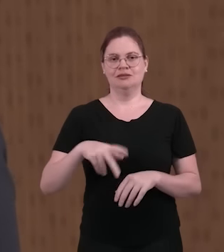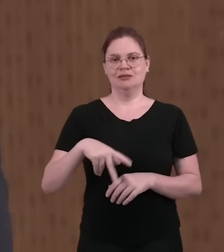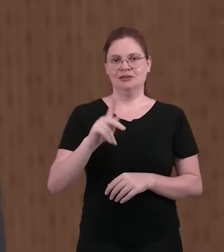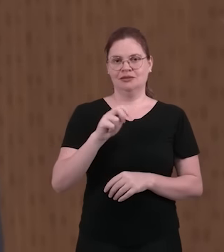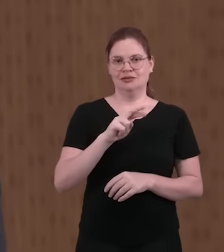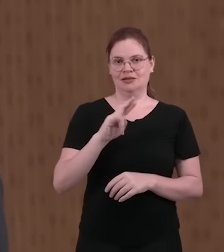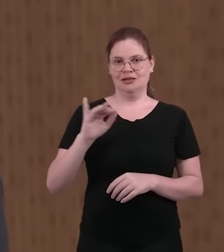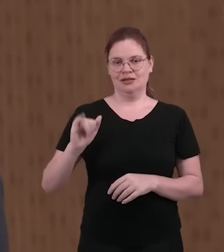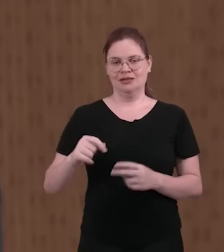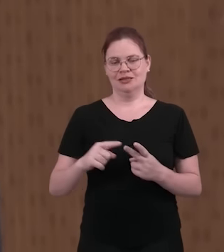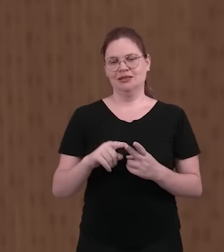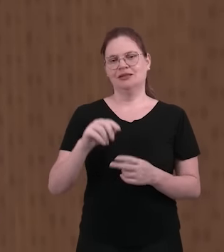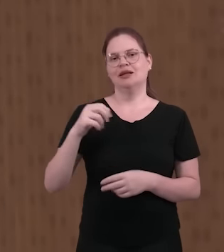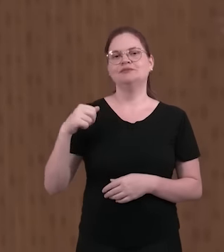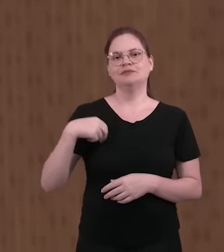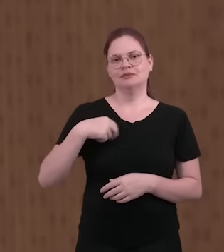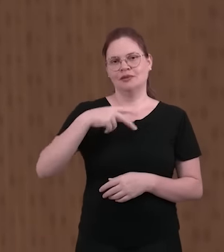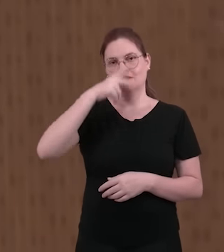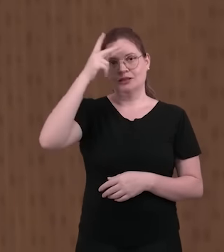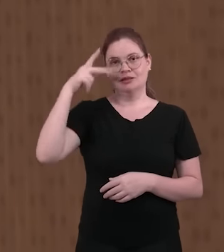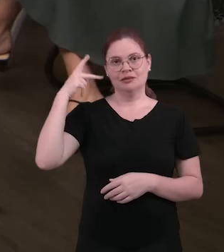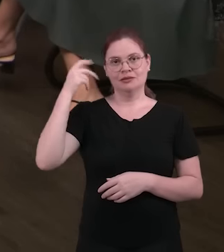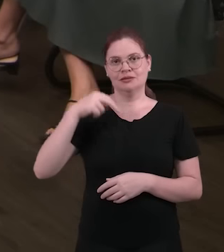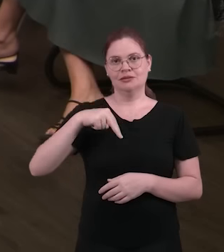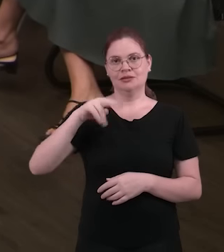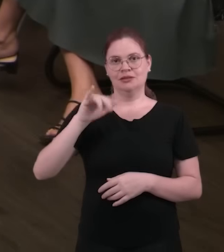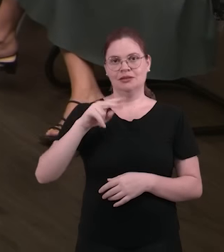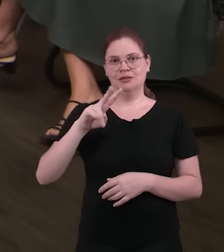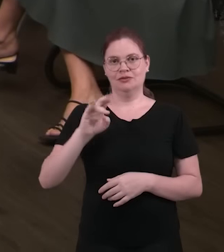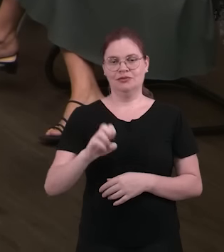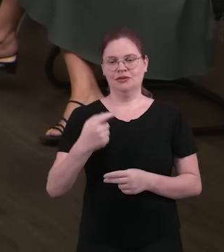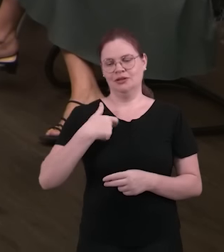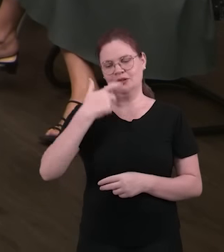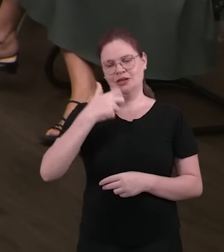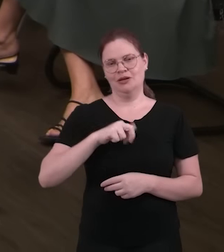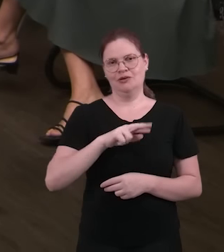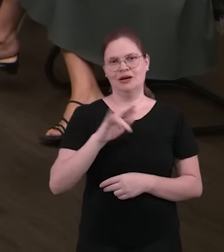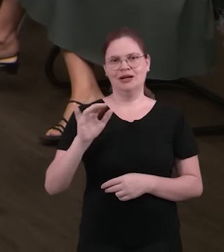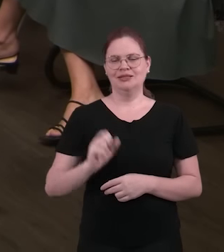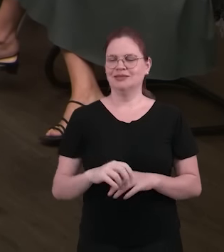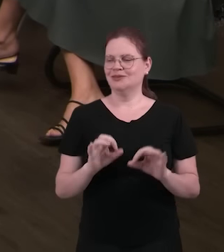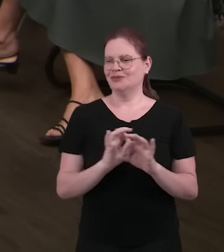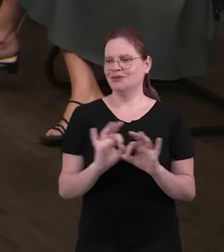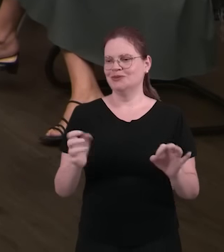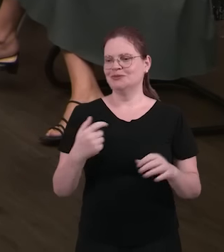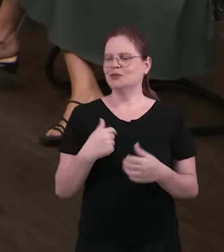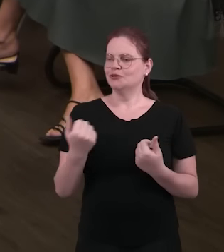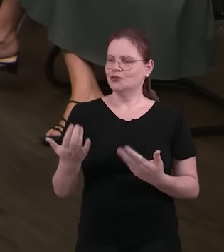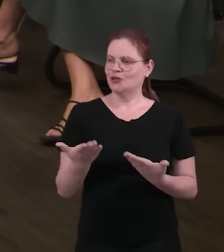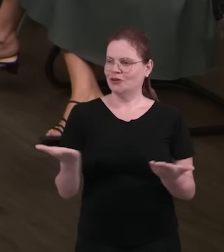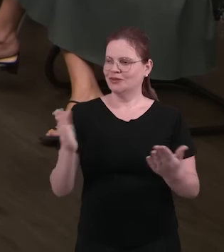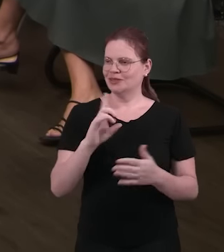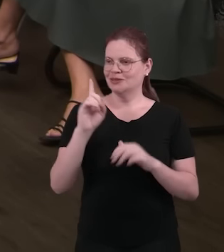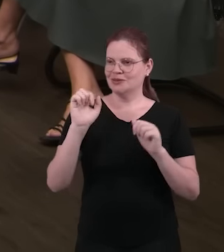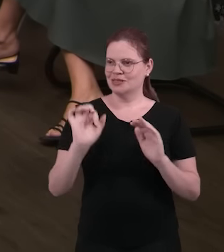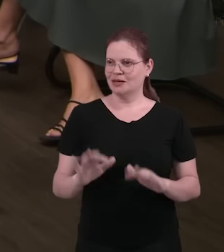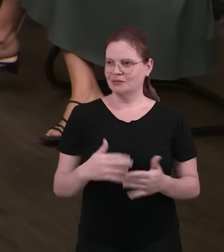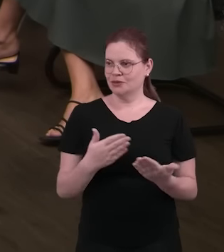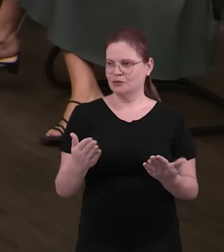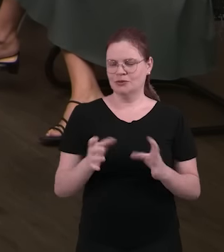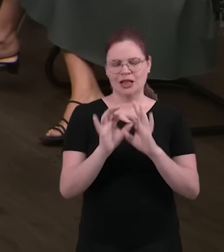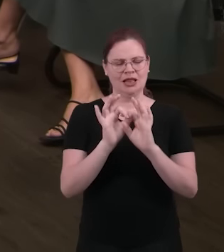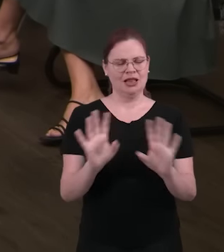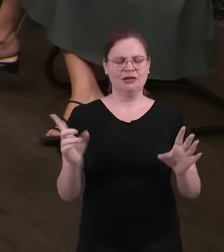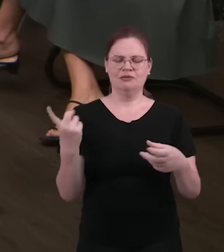Karina, a Nínive e eu, Raíssa. Muito bem. Obrigado, Raíssa. Aos jovens, Deus abençoe. Uma alegria tê-los conosco aqui. A casa é